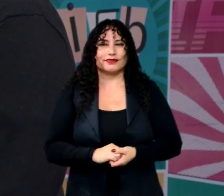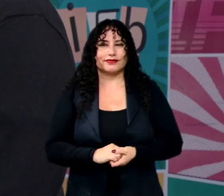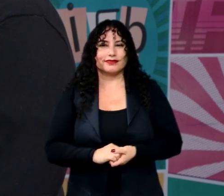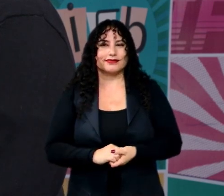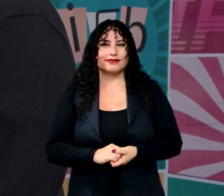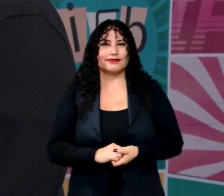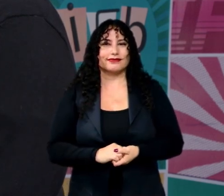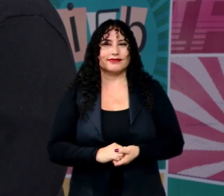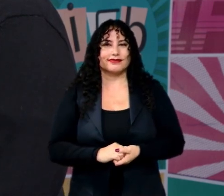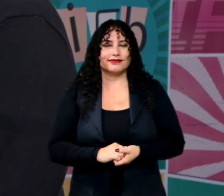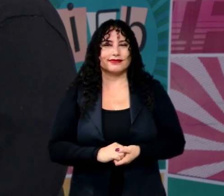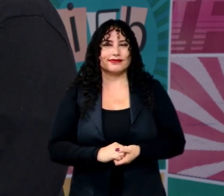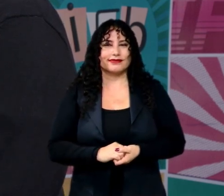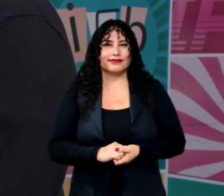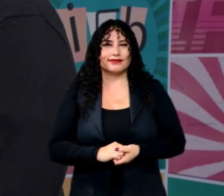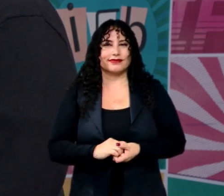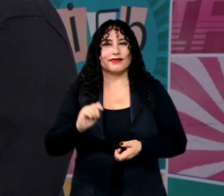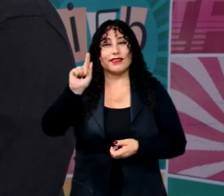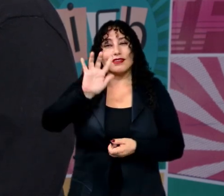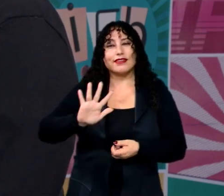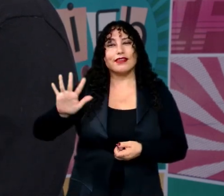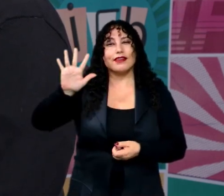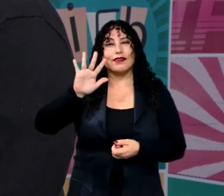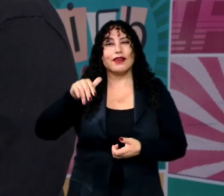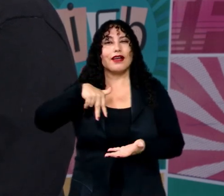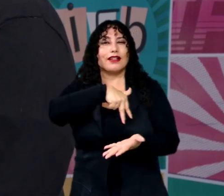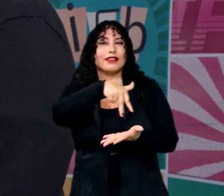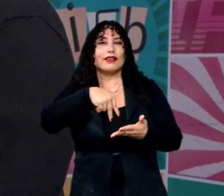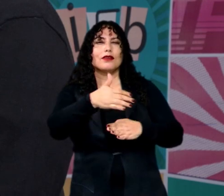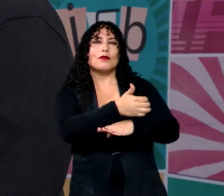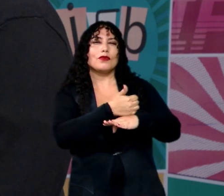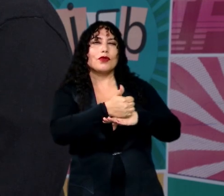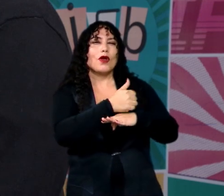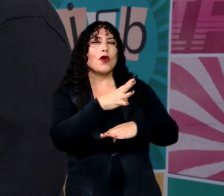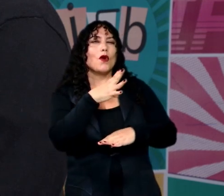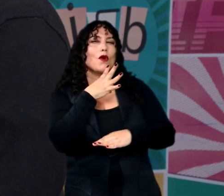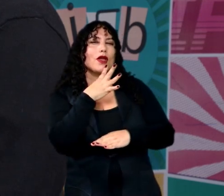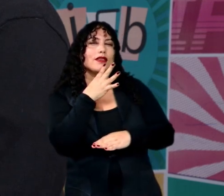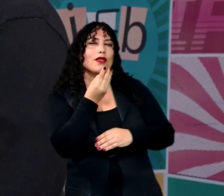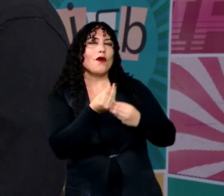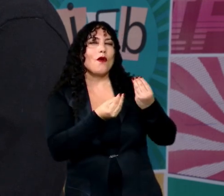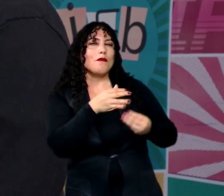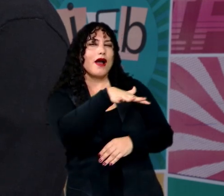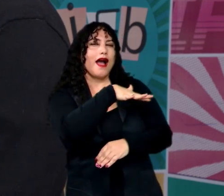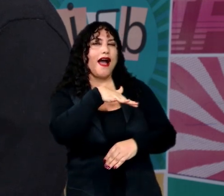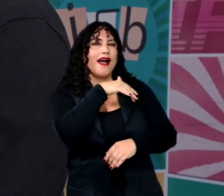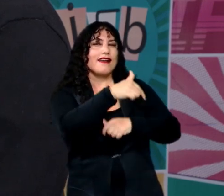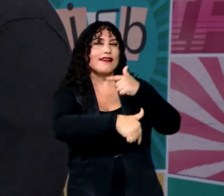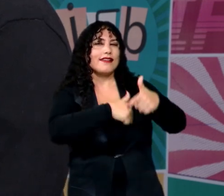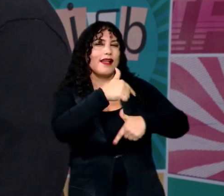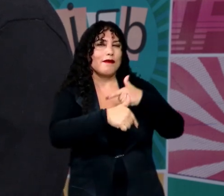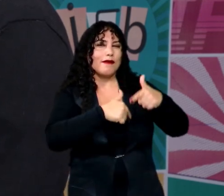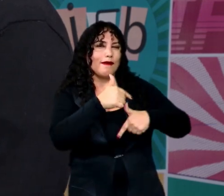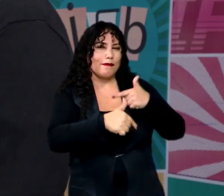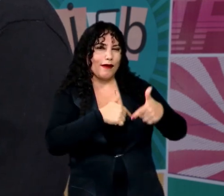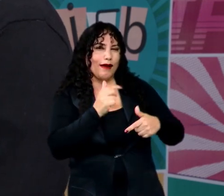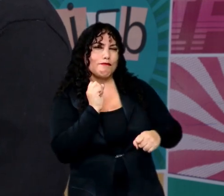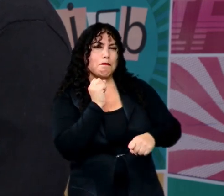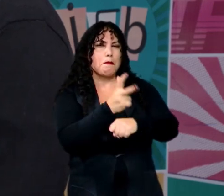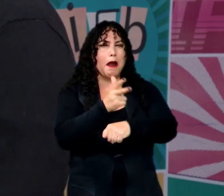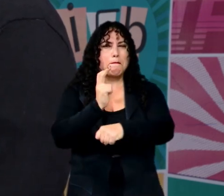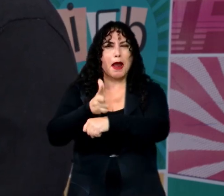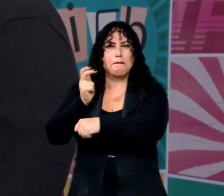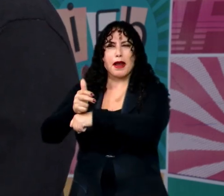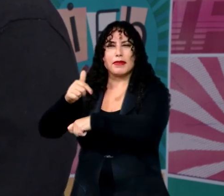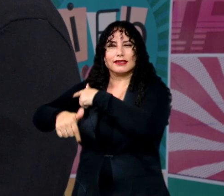É, geralmente a dança profissional é muito conhecida como a área de atuação de emprego para quem